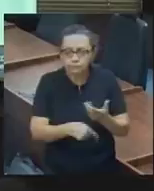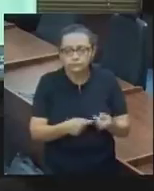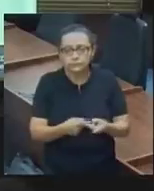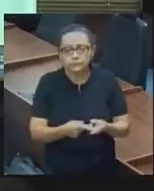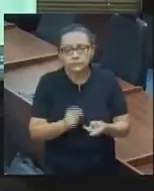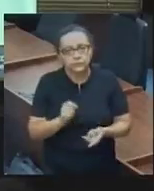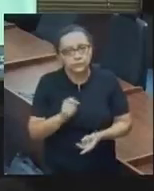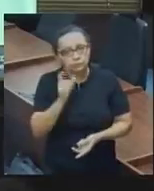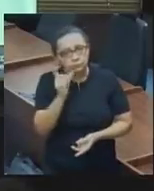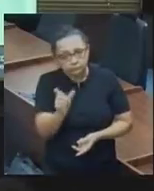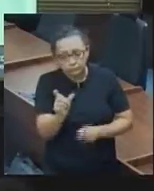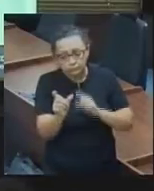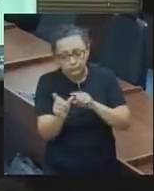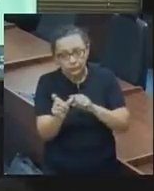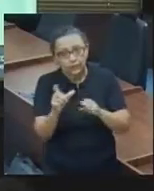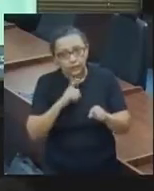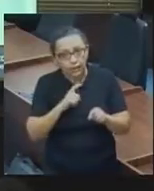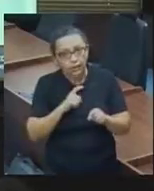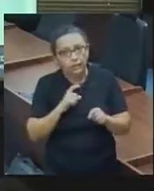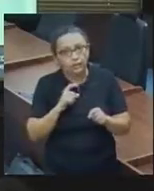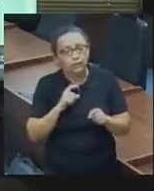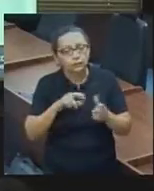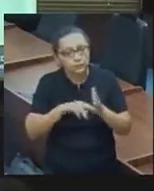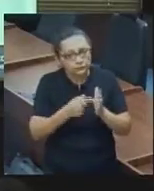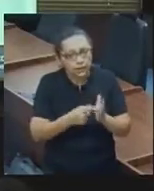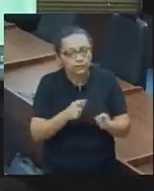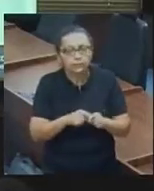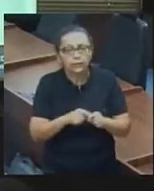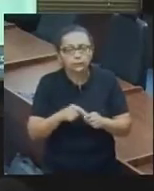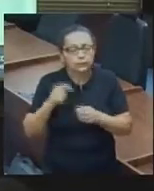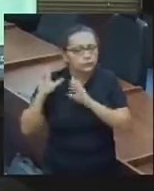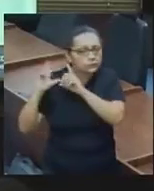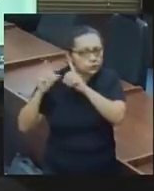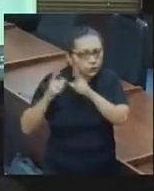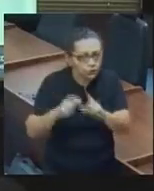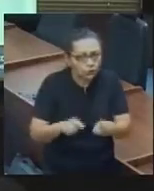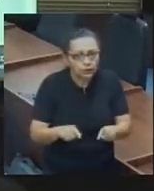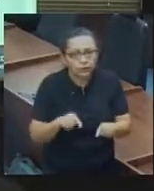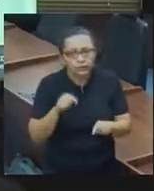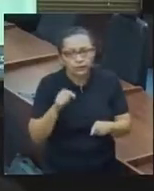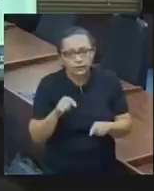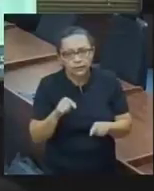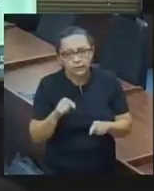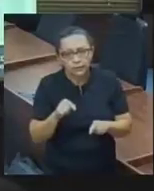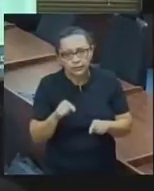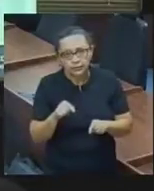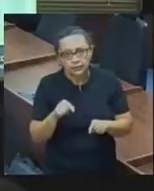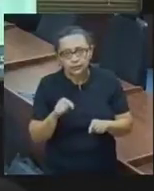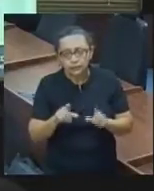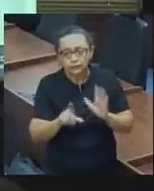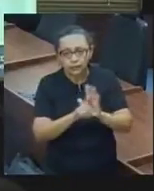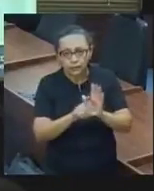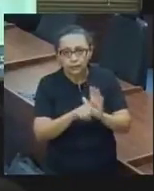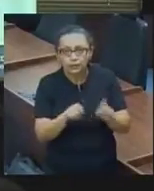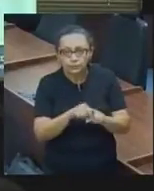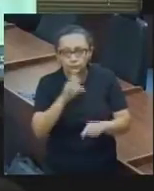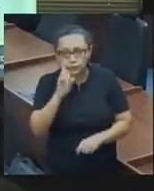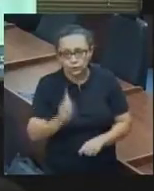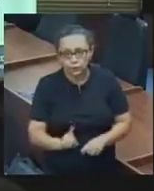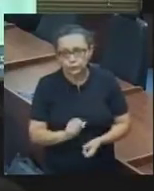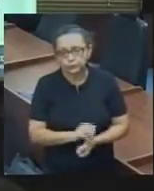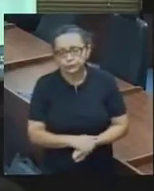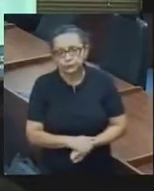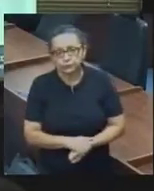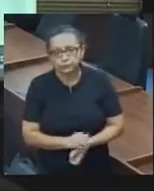é tem uma história que tem um tratamento todo especial no na lei no direito